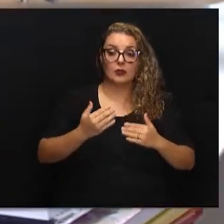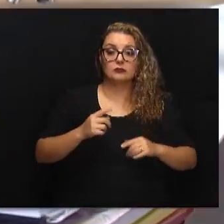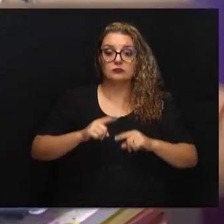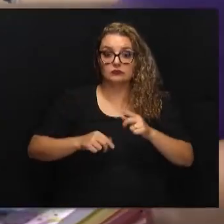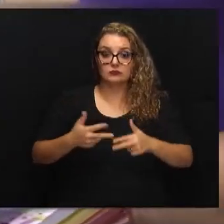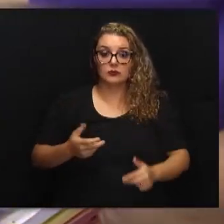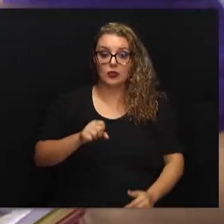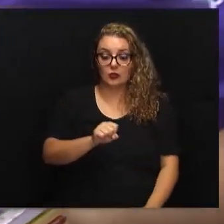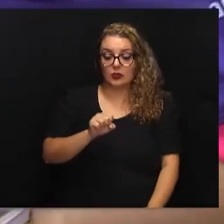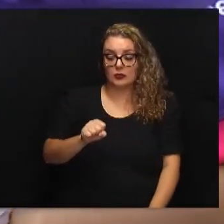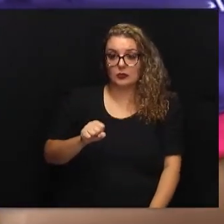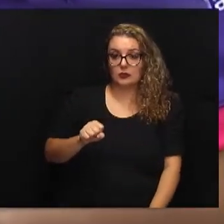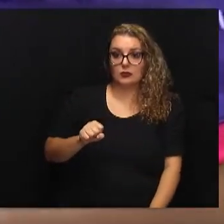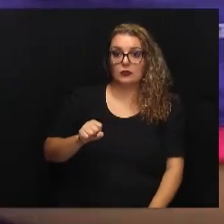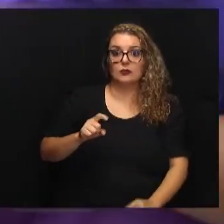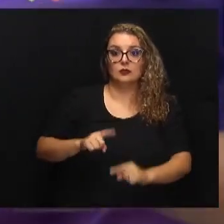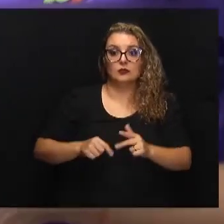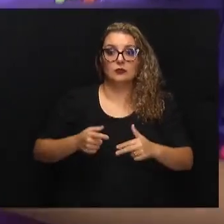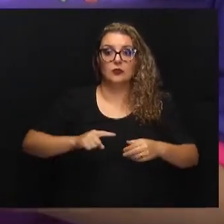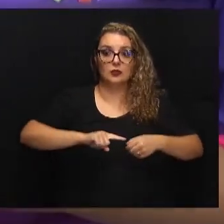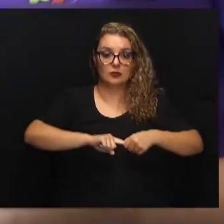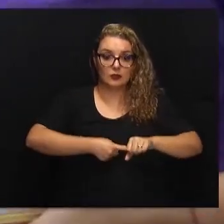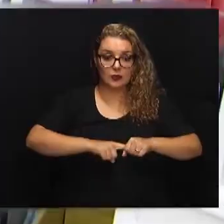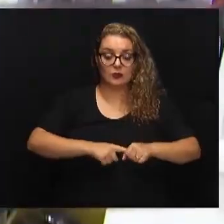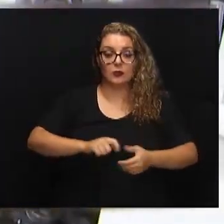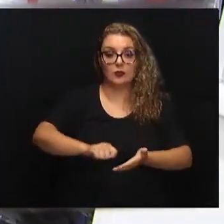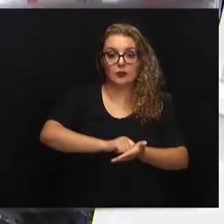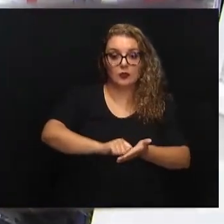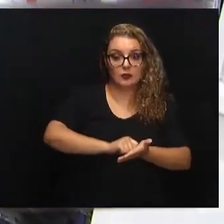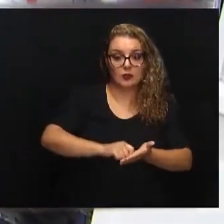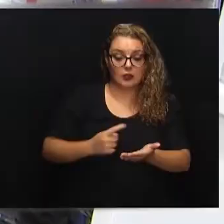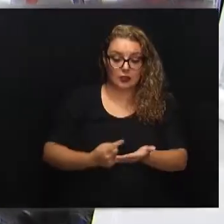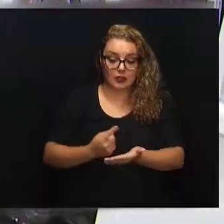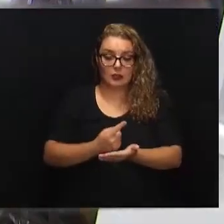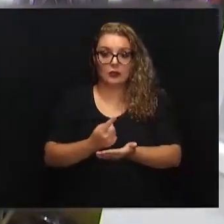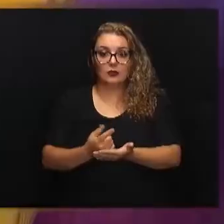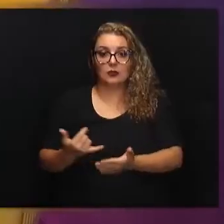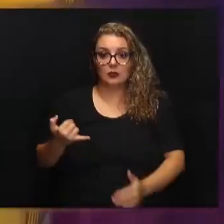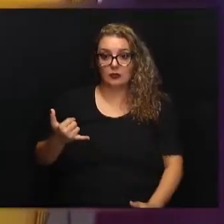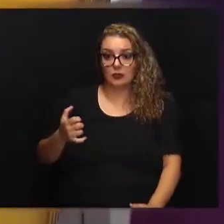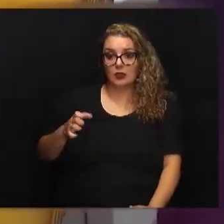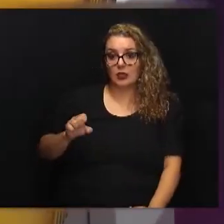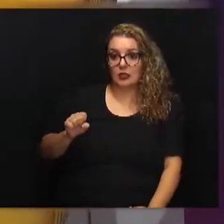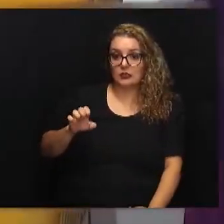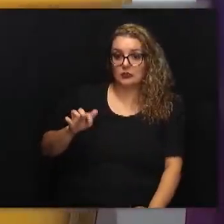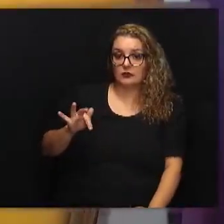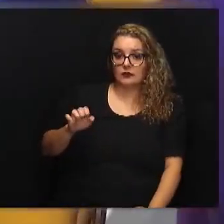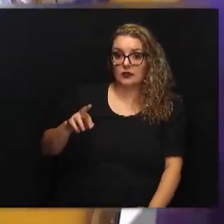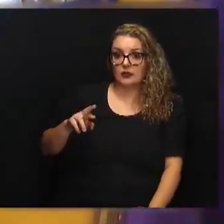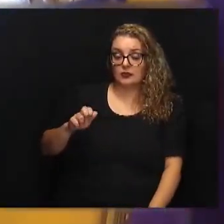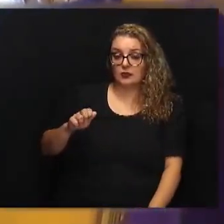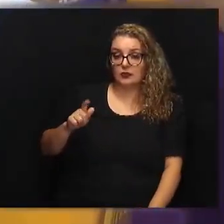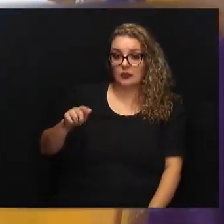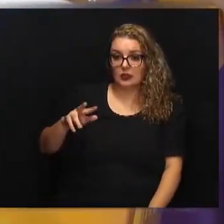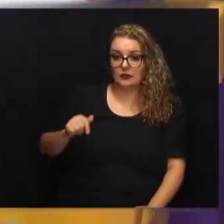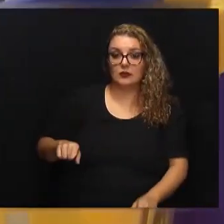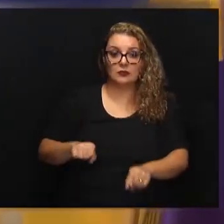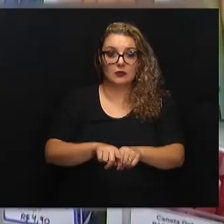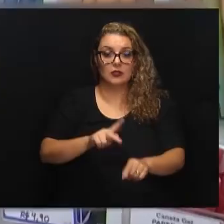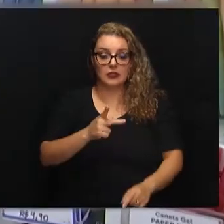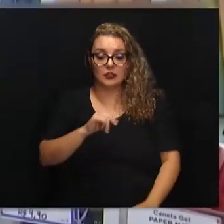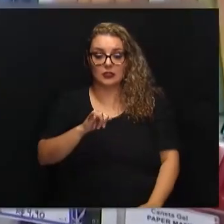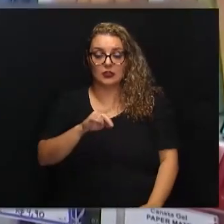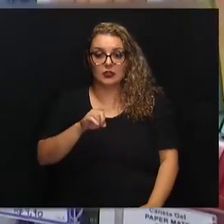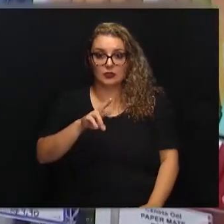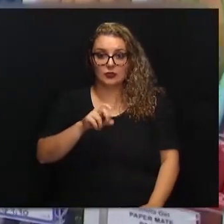produtos, como por exemplo apontador, borracha, caderno, canetas esferográficas e hidrográficas, colas, giz